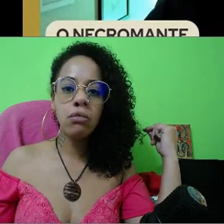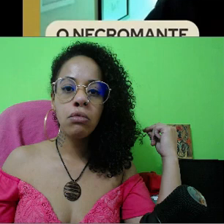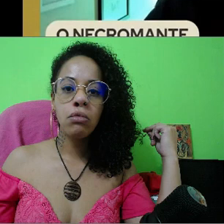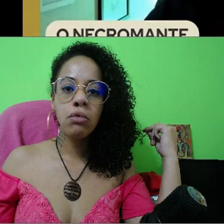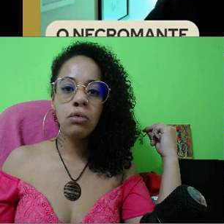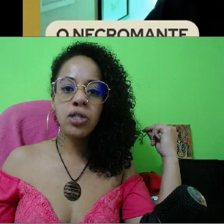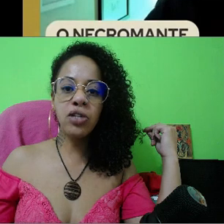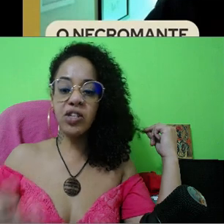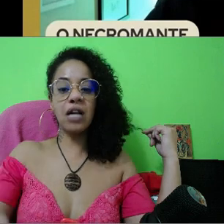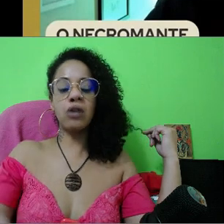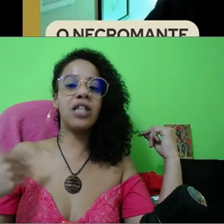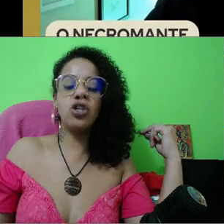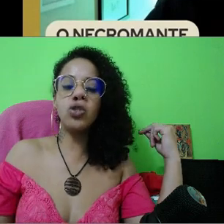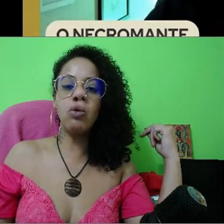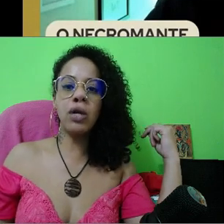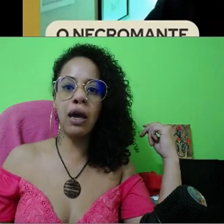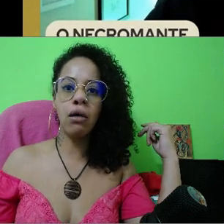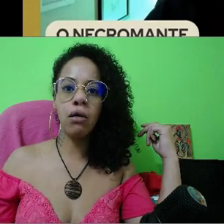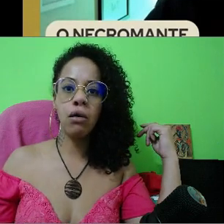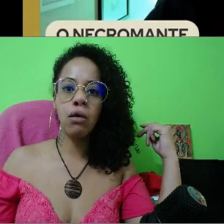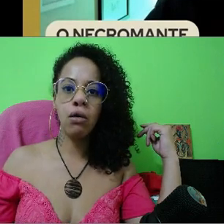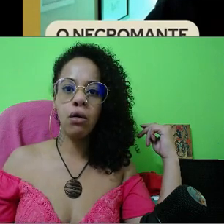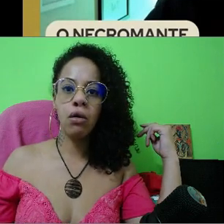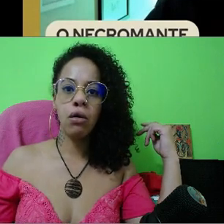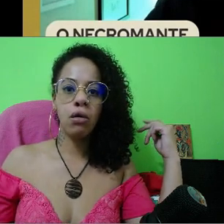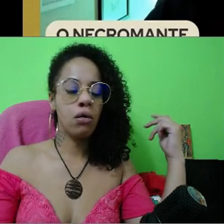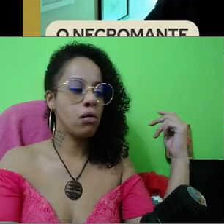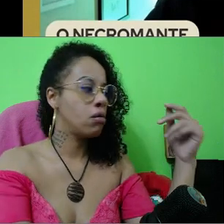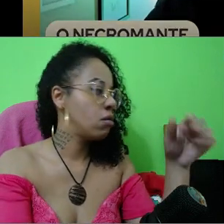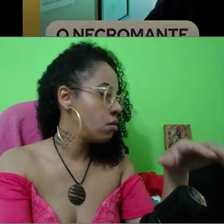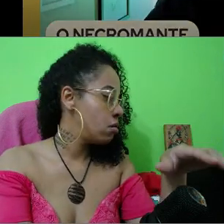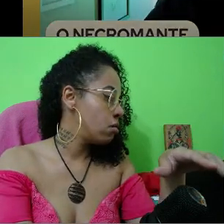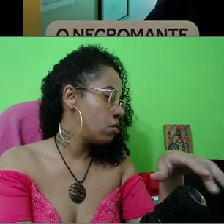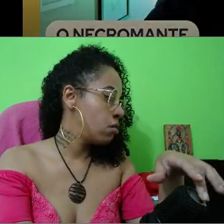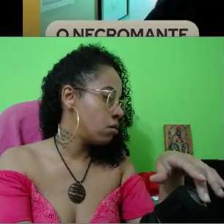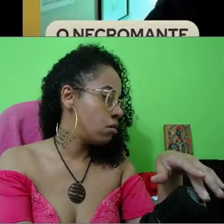sou branca se você é Coitadinho eu sou o quê